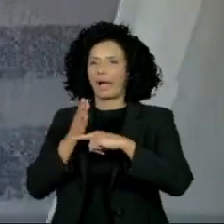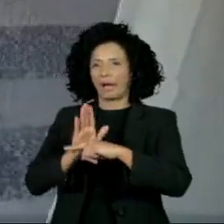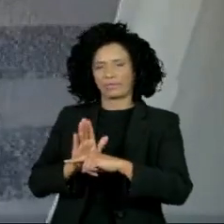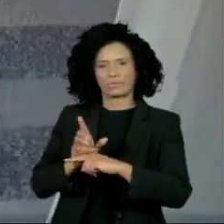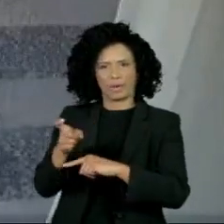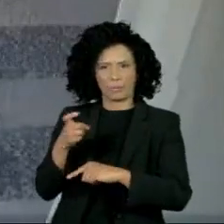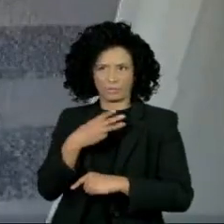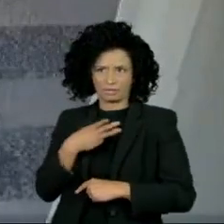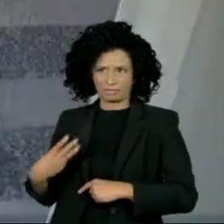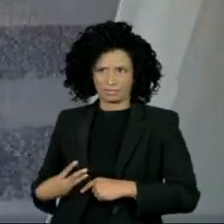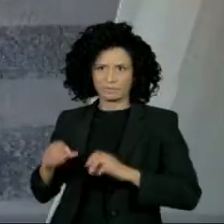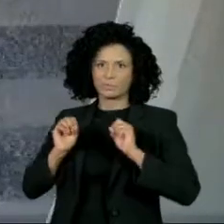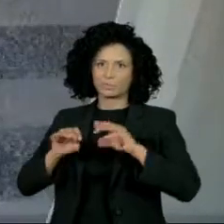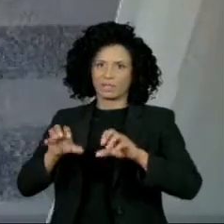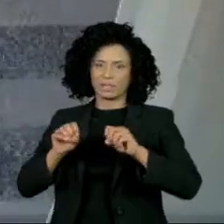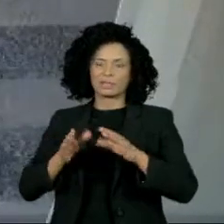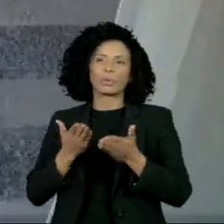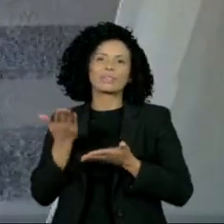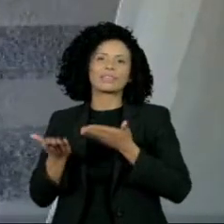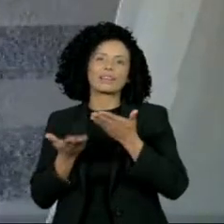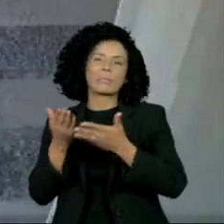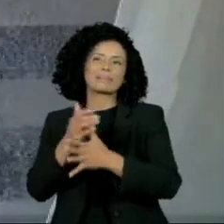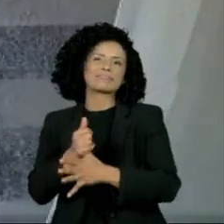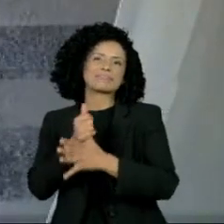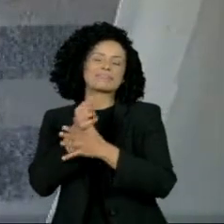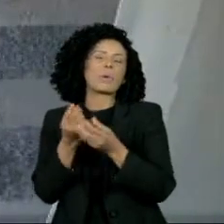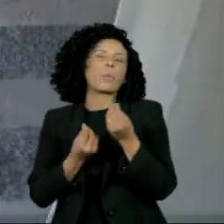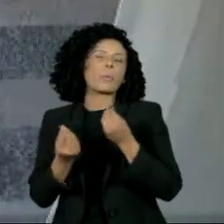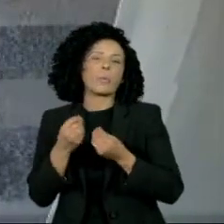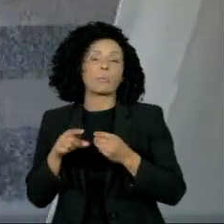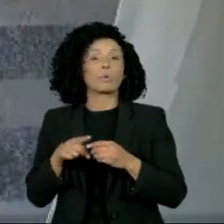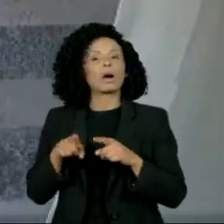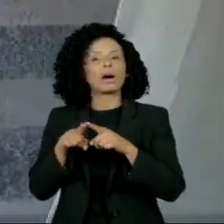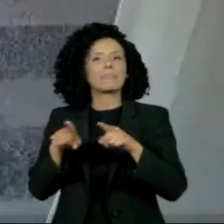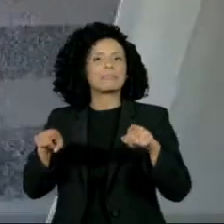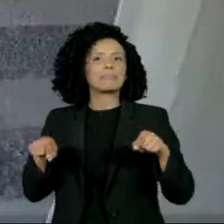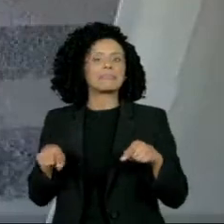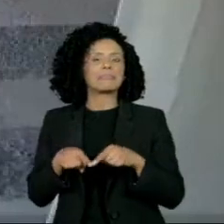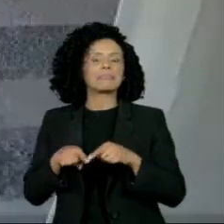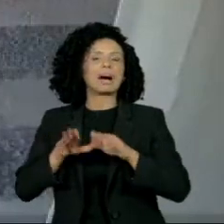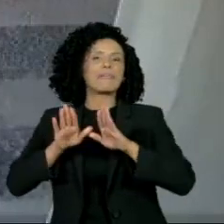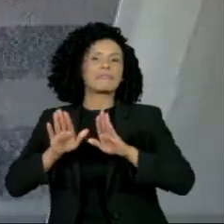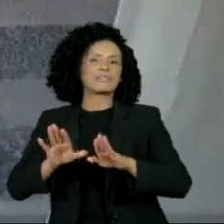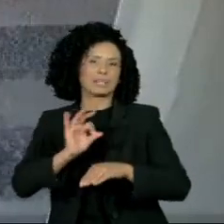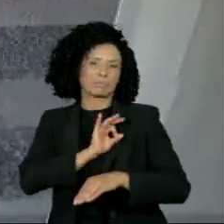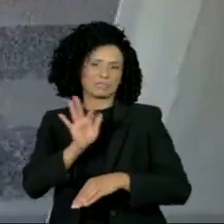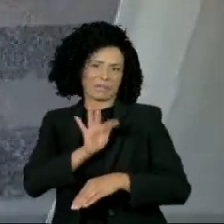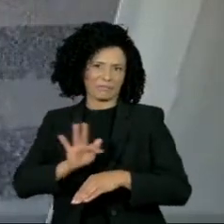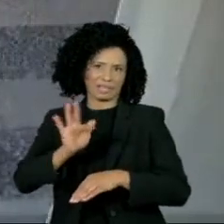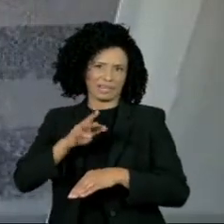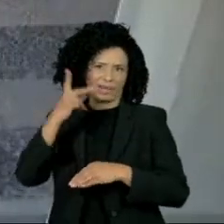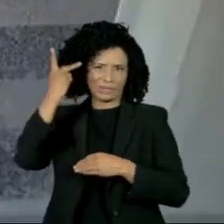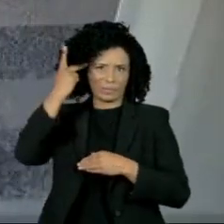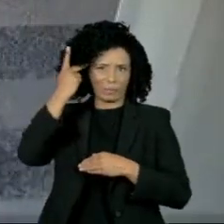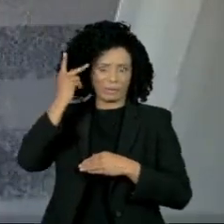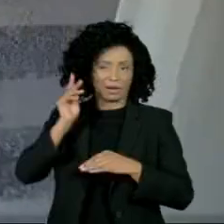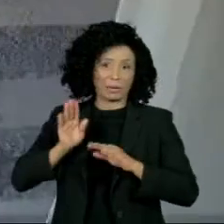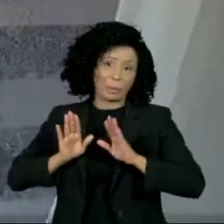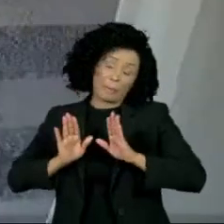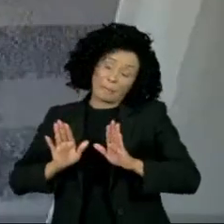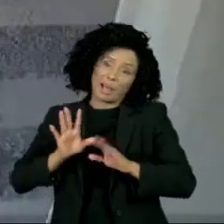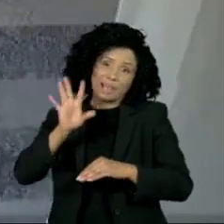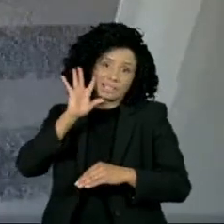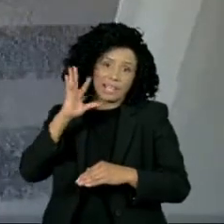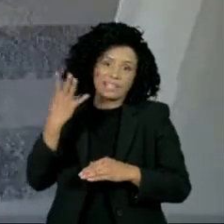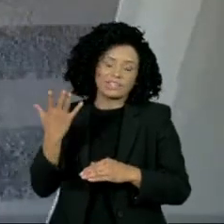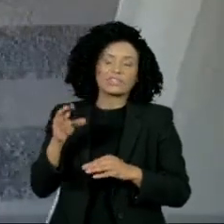Um desses tratamentos seria a permanência na sede da Superintendência da Polícia Federal aqui em São Paulo, já que a decisão inicial